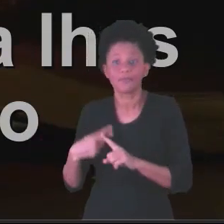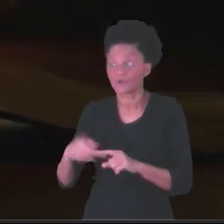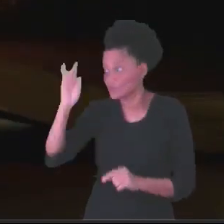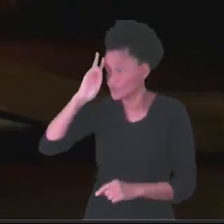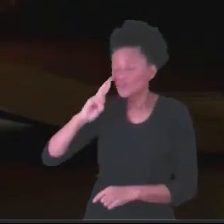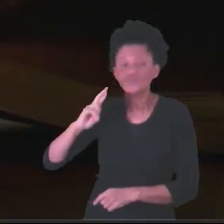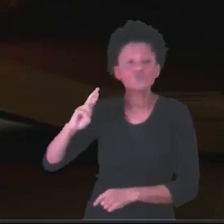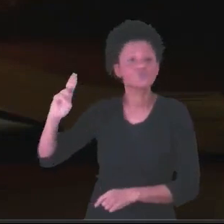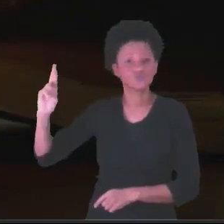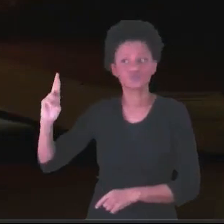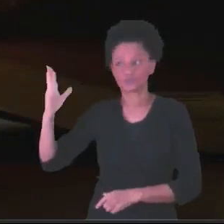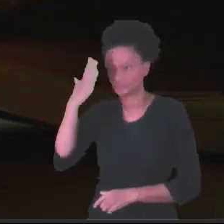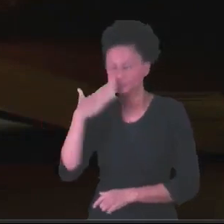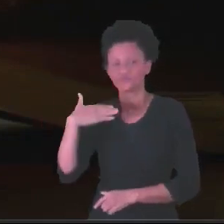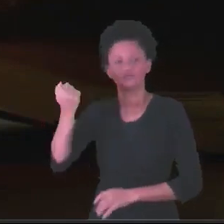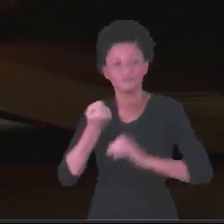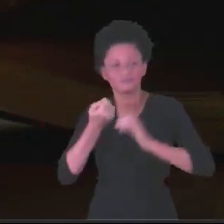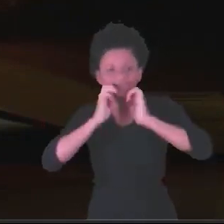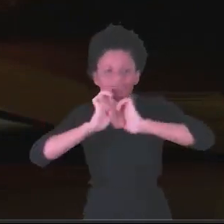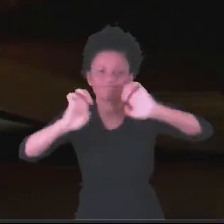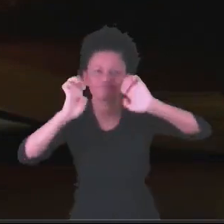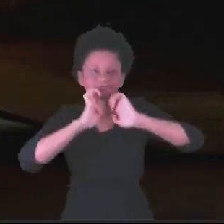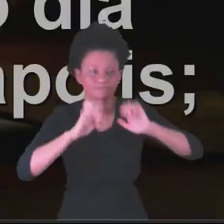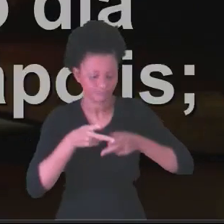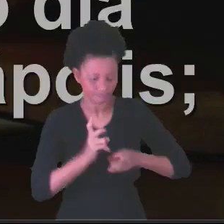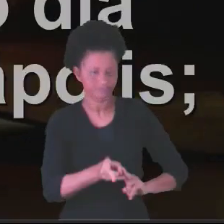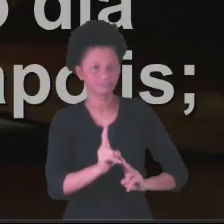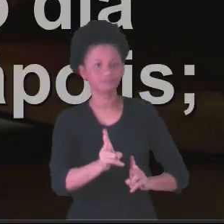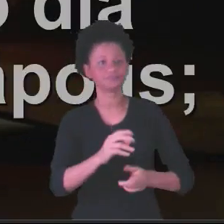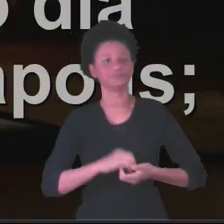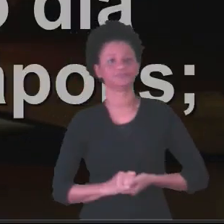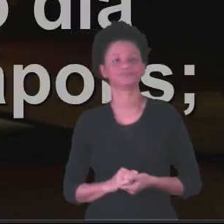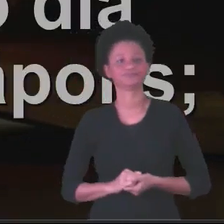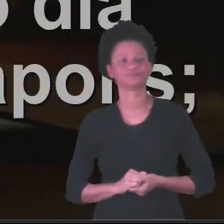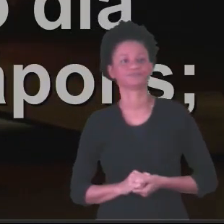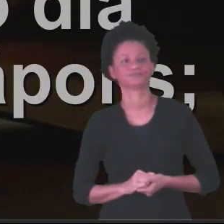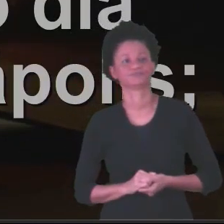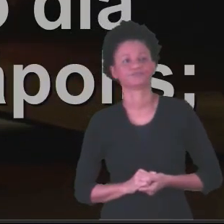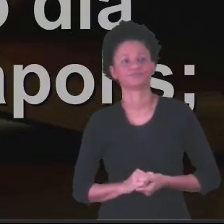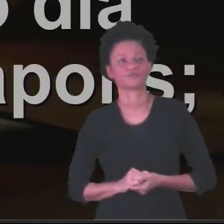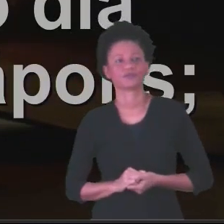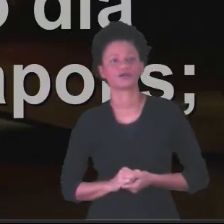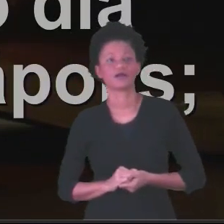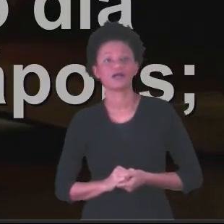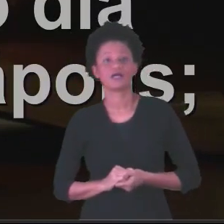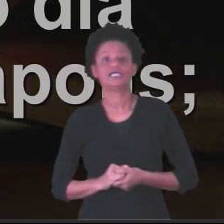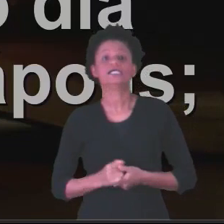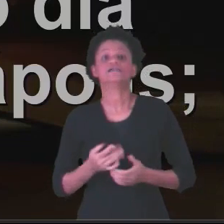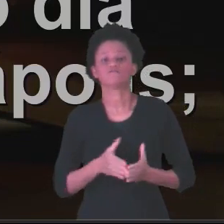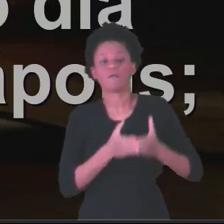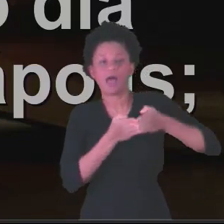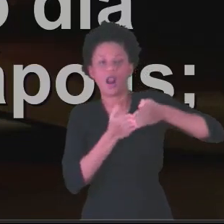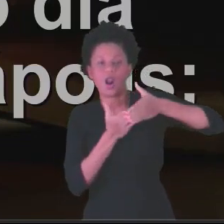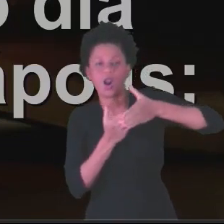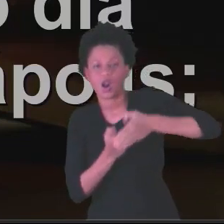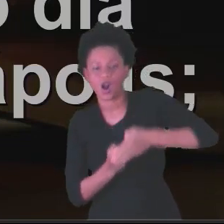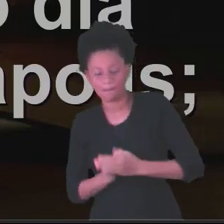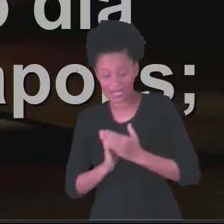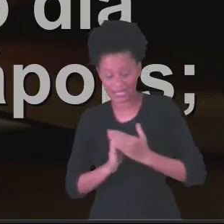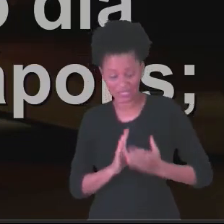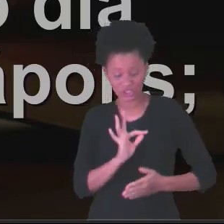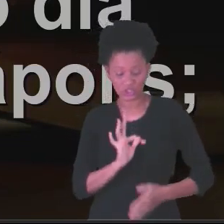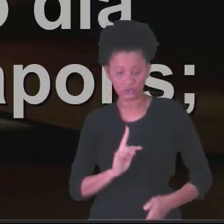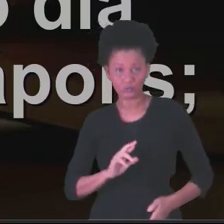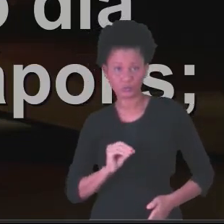anunciarmos o evangelho no continue por gentileza o e navegando de trôade fomos